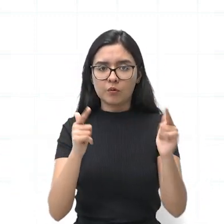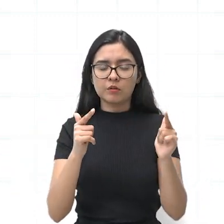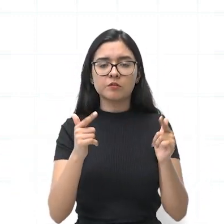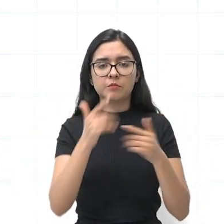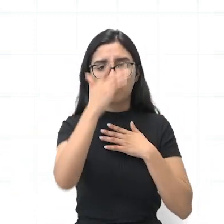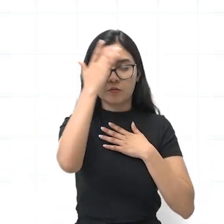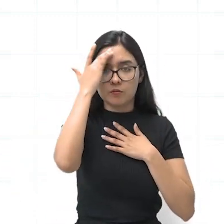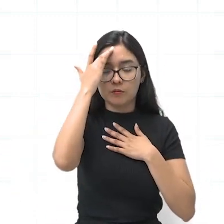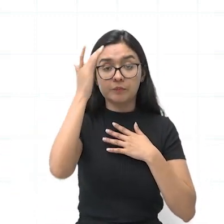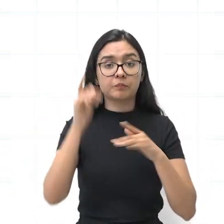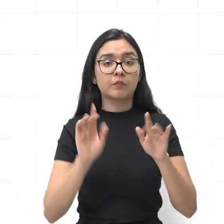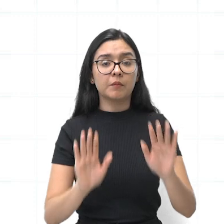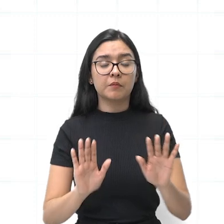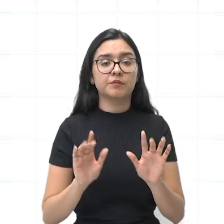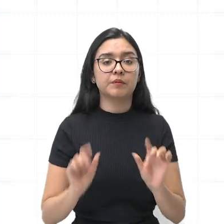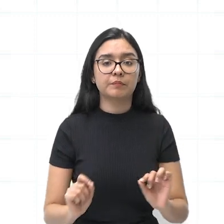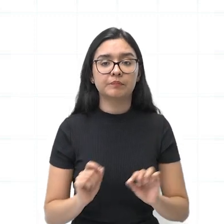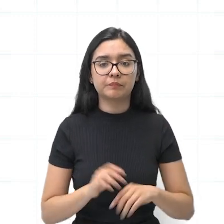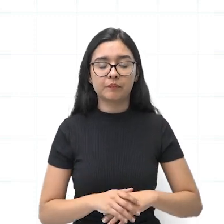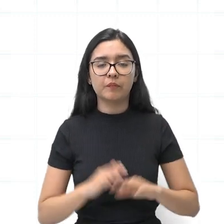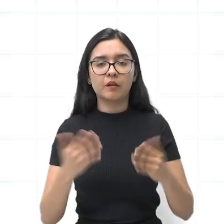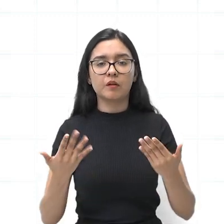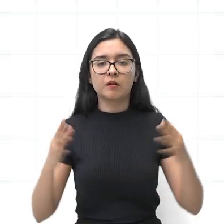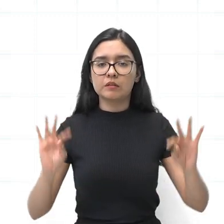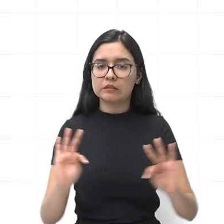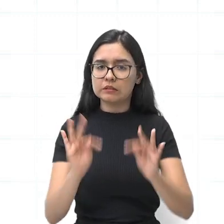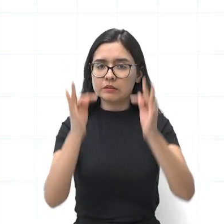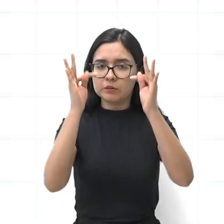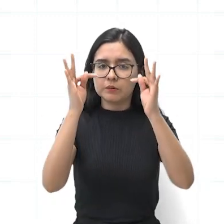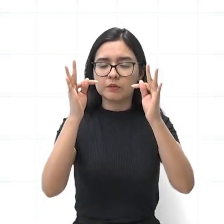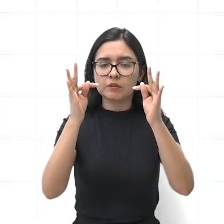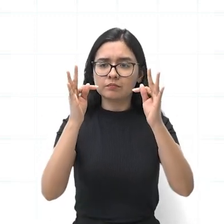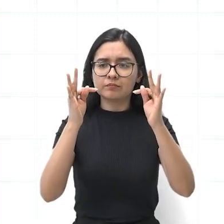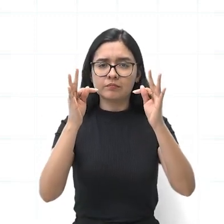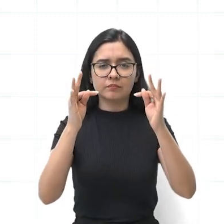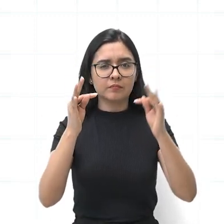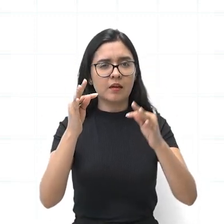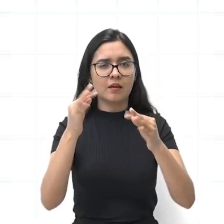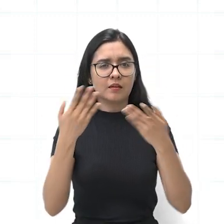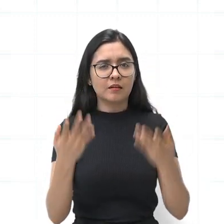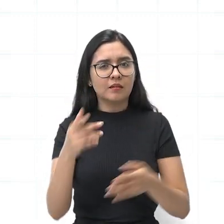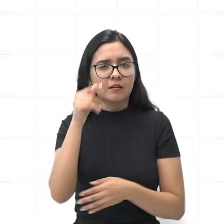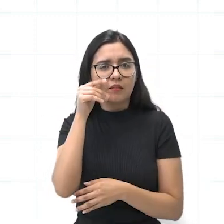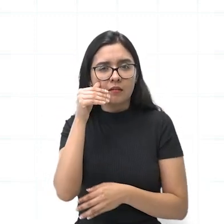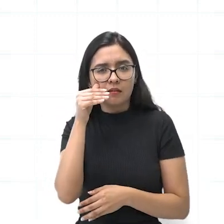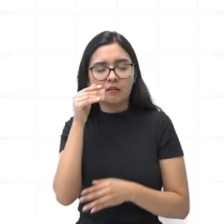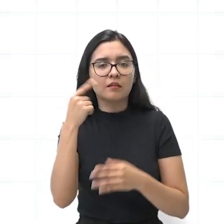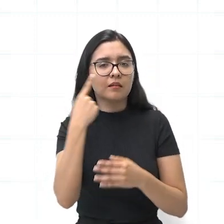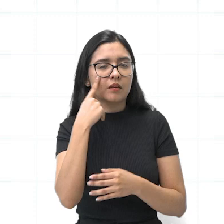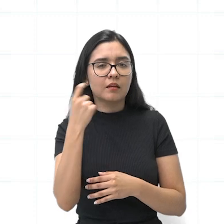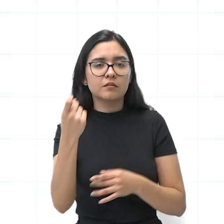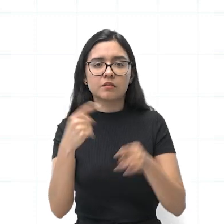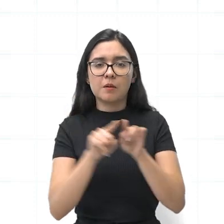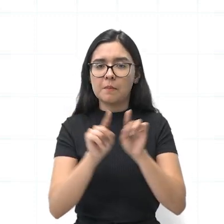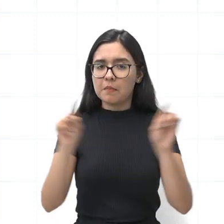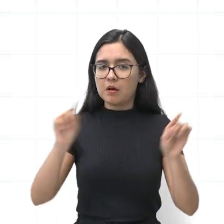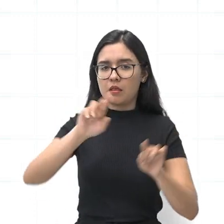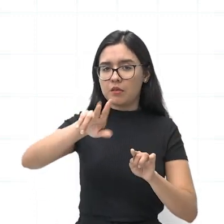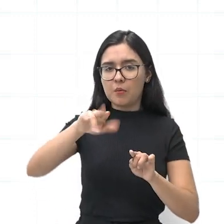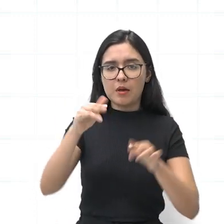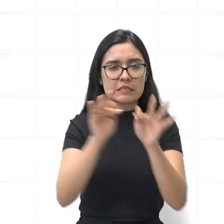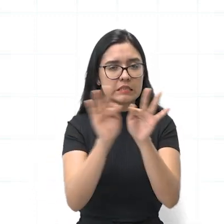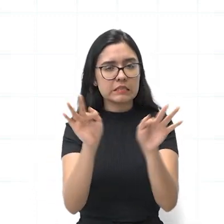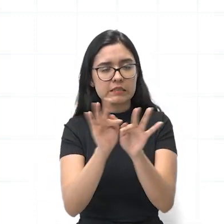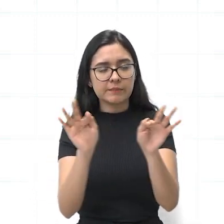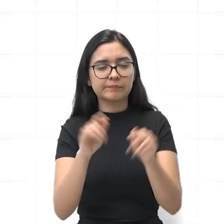E, embora essa tecnologia chame a atenção e cative aí os nossos olhos, ela não é tão simples, tá bom?